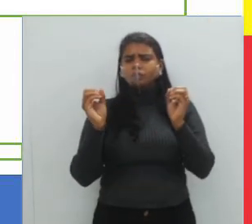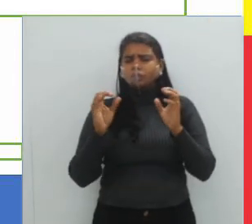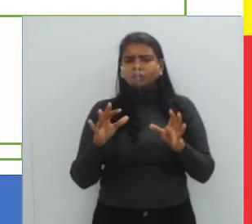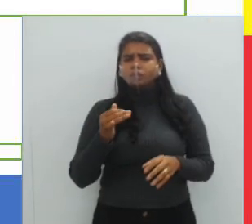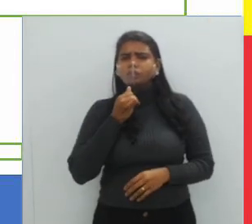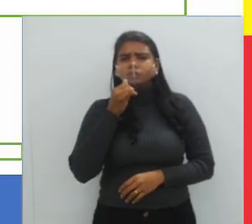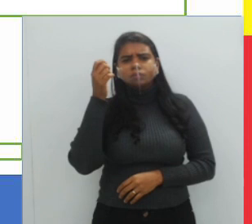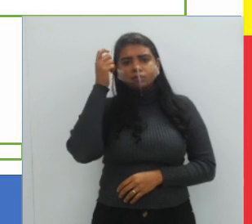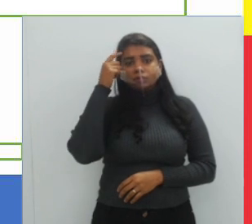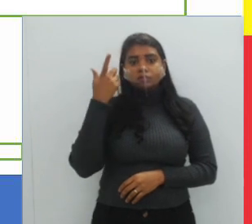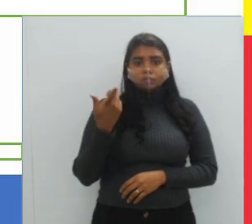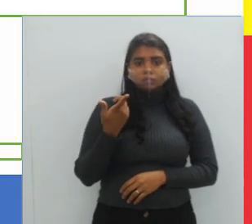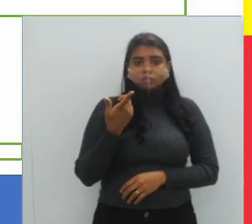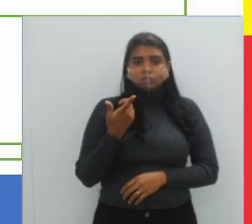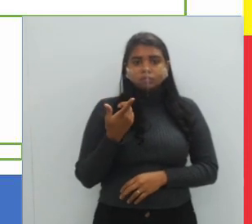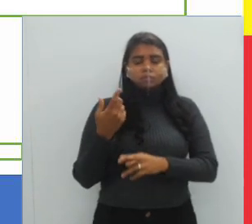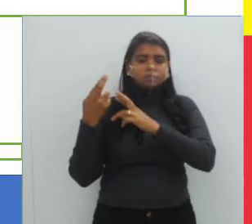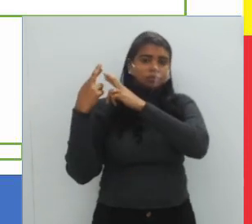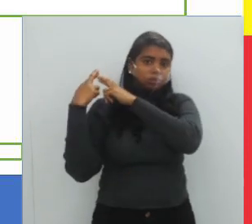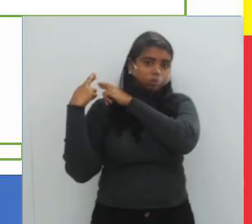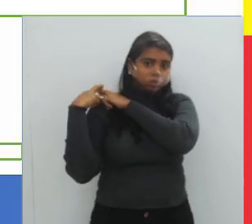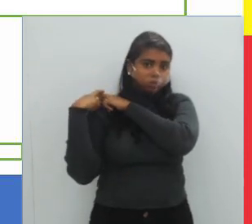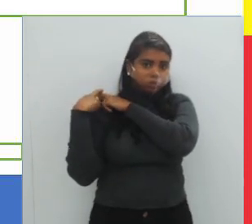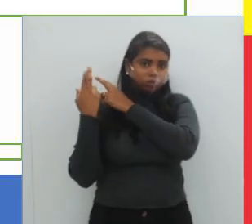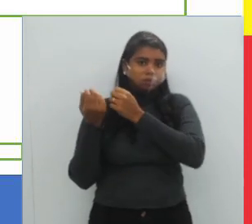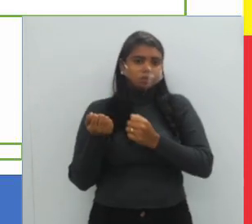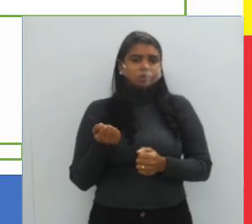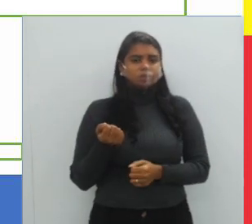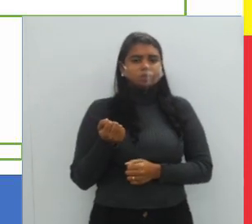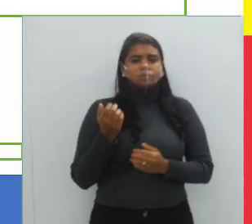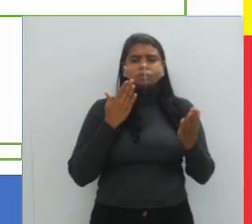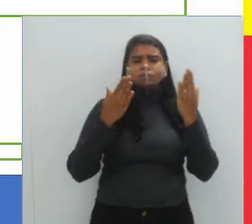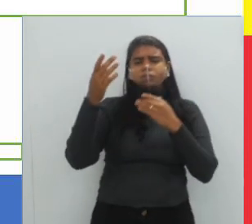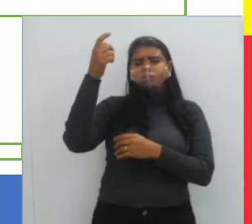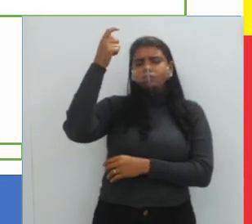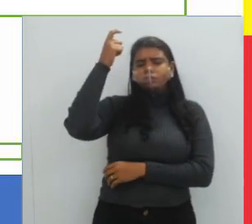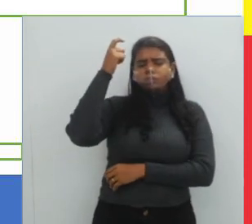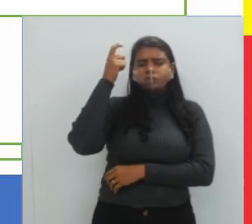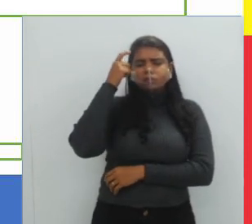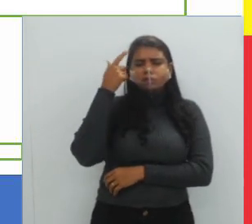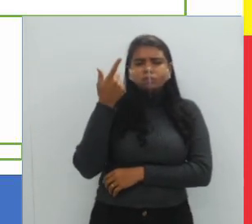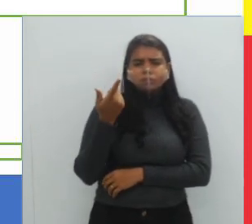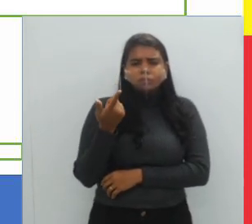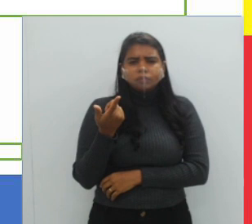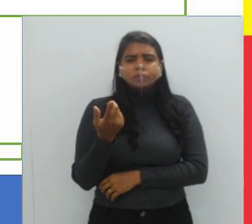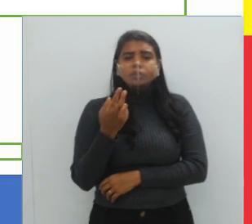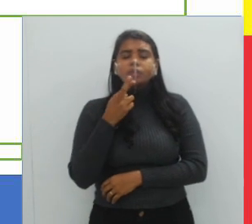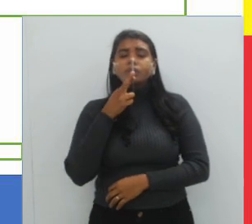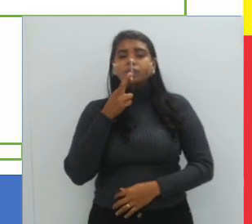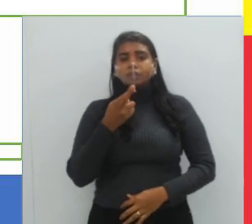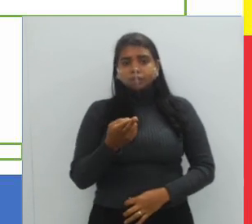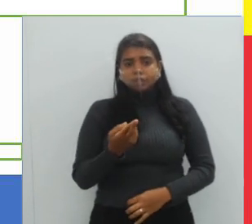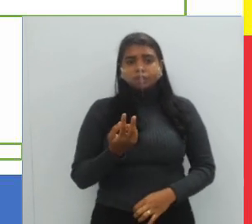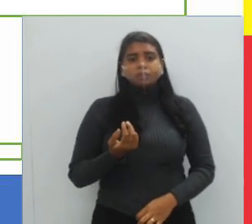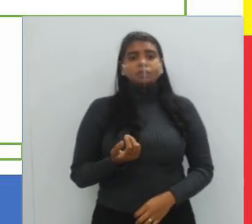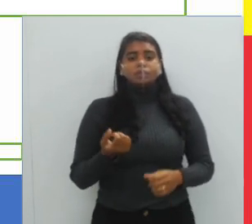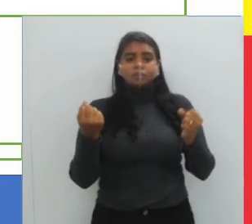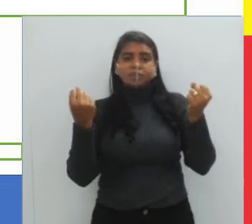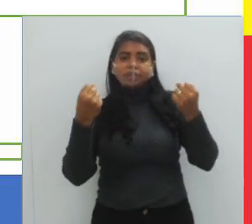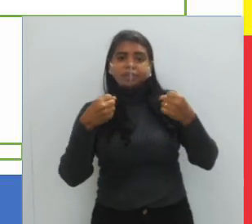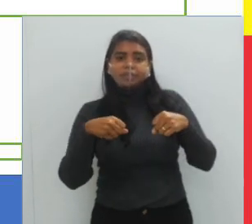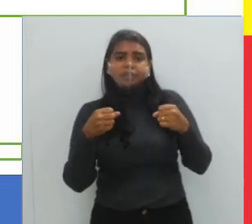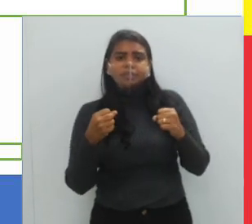criados sem pensar e responsáveis do psique, do pensamento. Elas respondem a